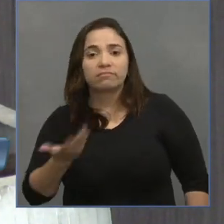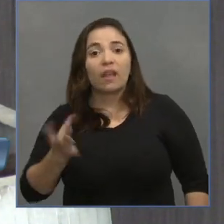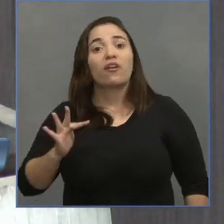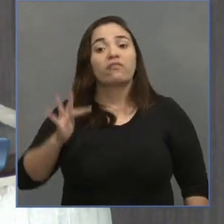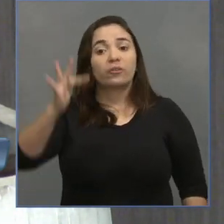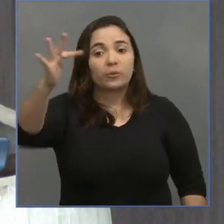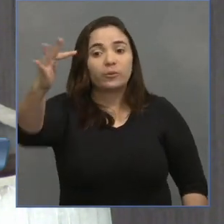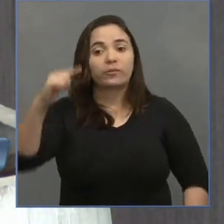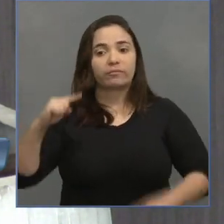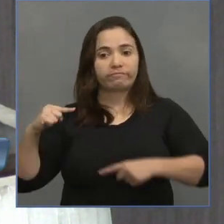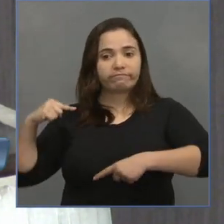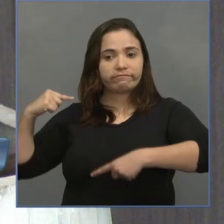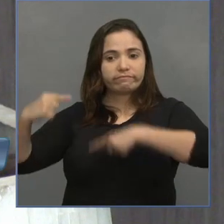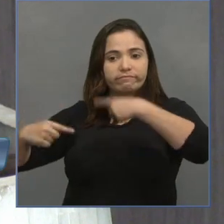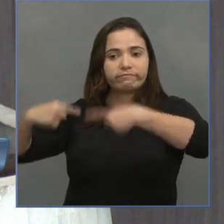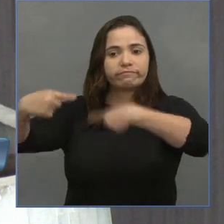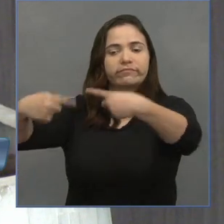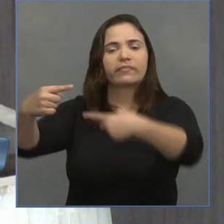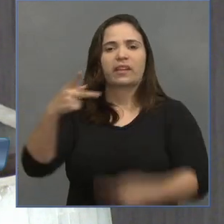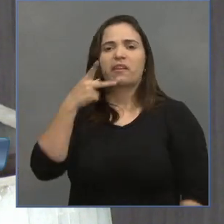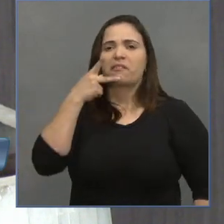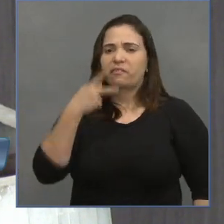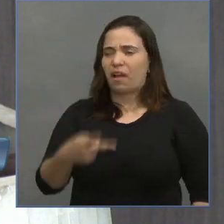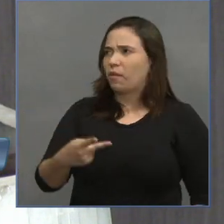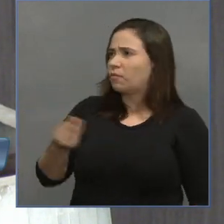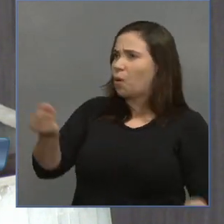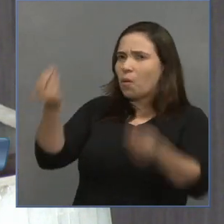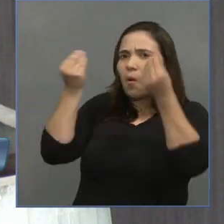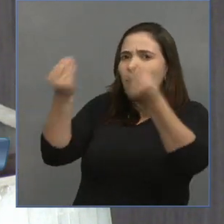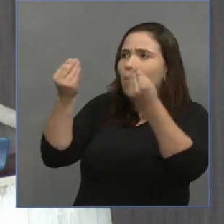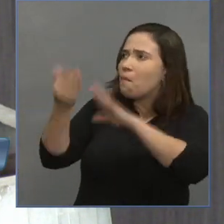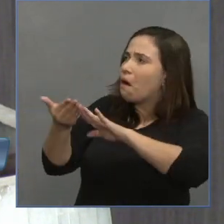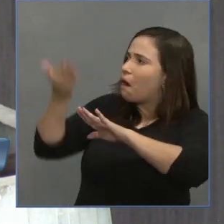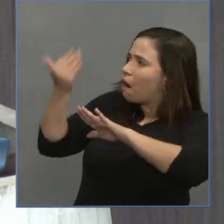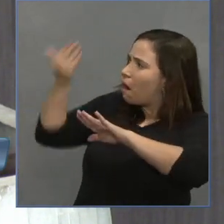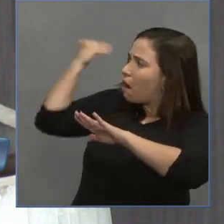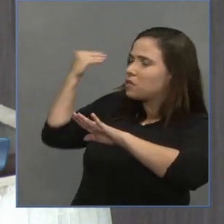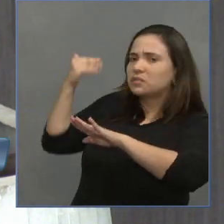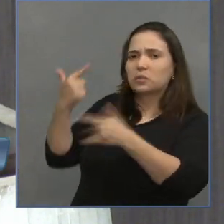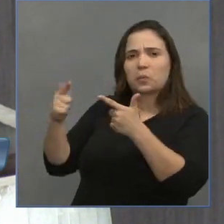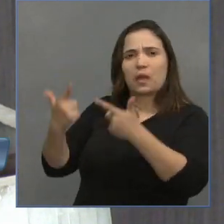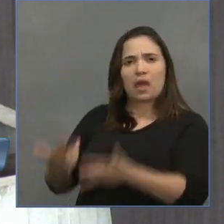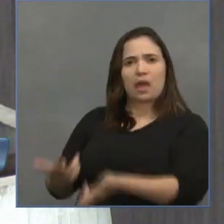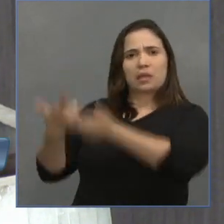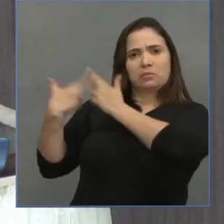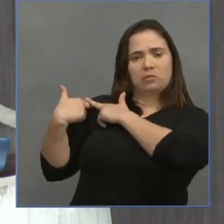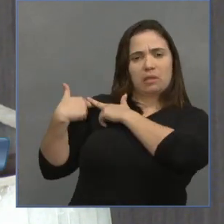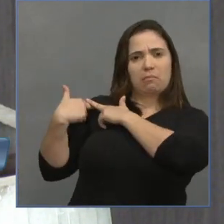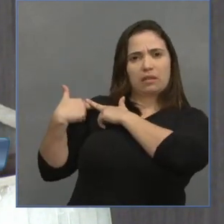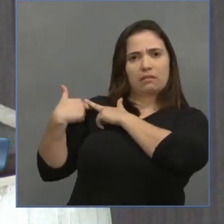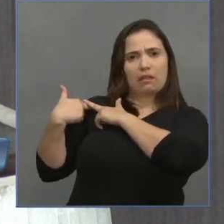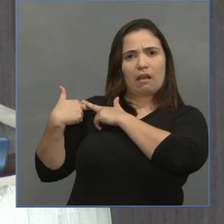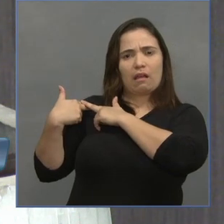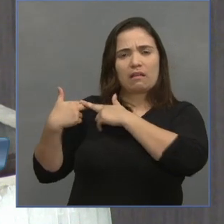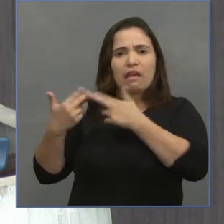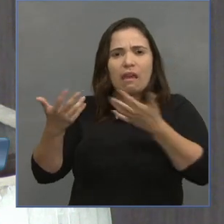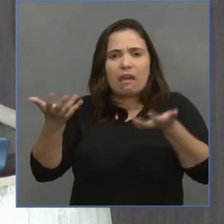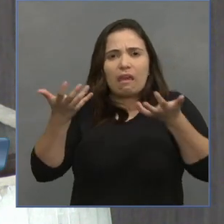trás e vão dizer como eram irresponsáveis aqueles que incentivaram uma siderúrgica que